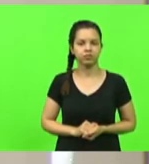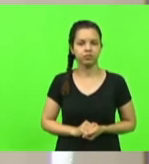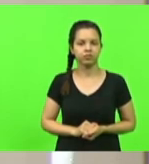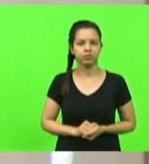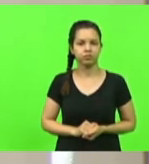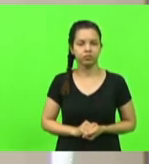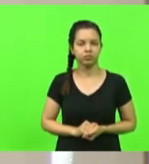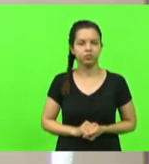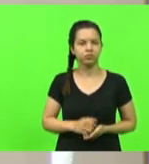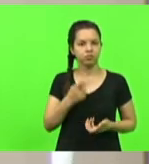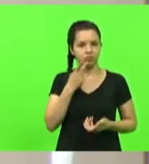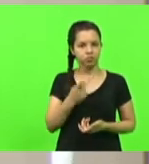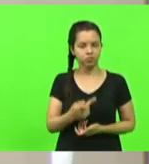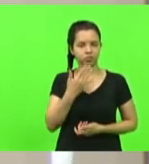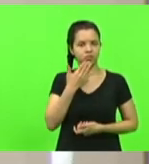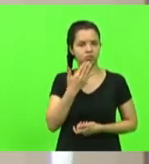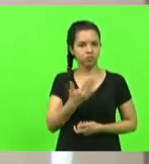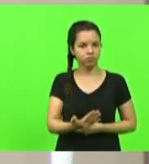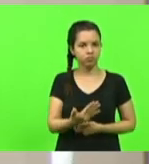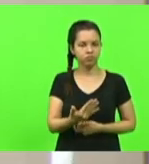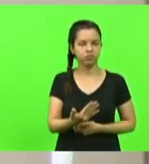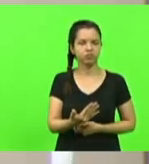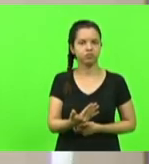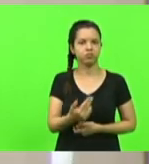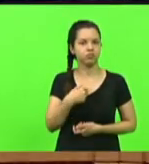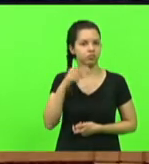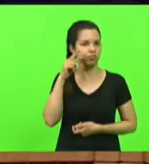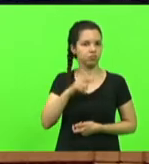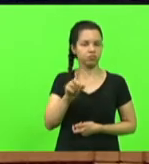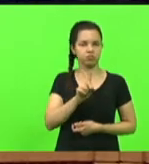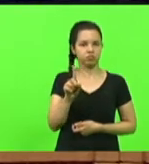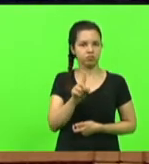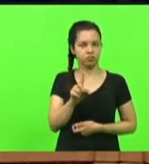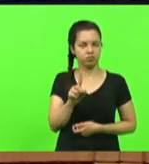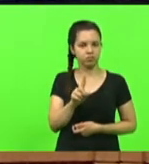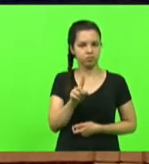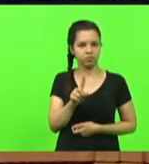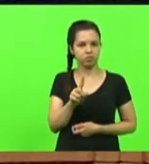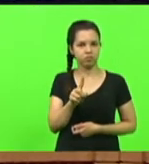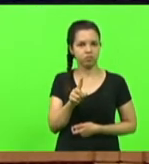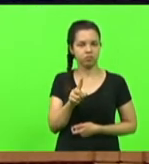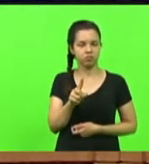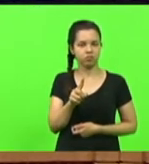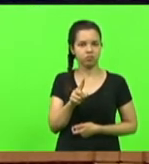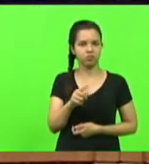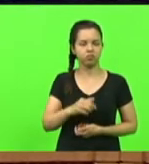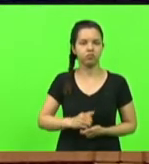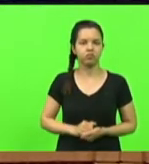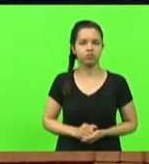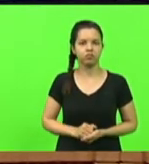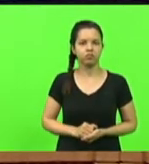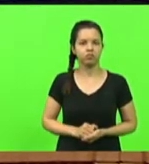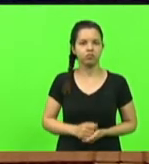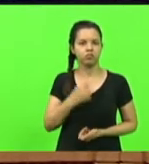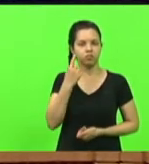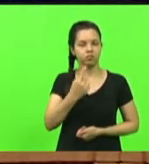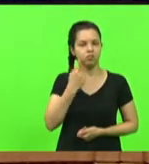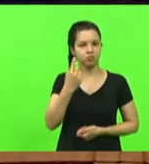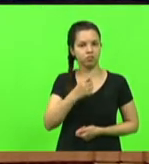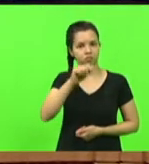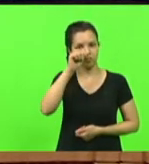quero já me penitenciar, se eu não ouvi corretamente o que declarou o deputado João Amin.